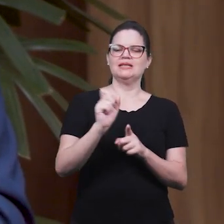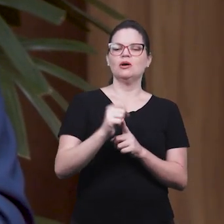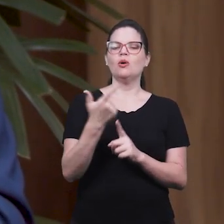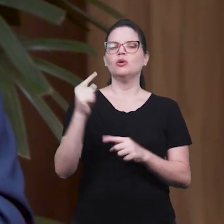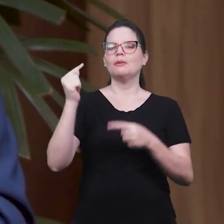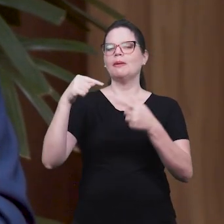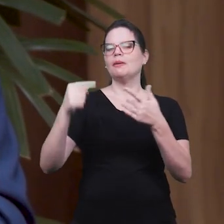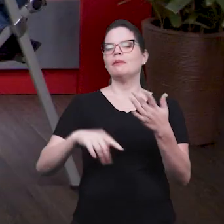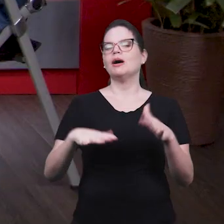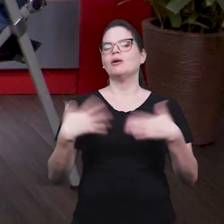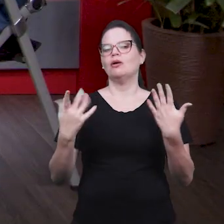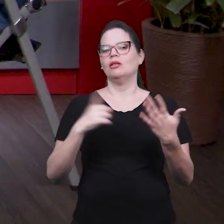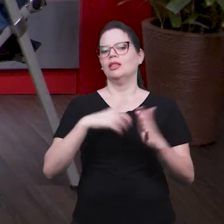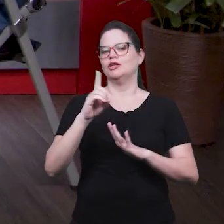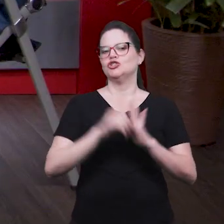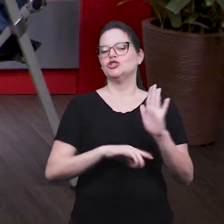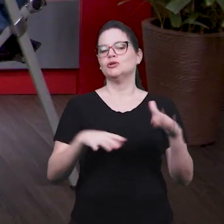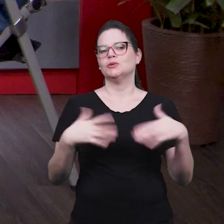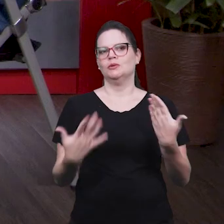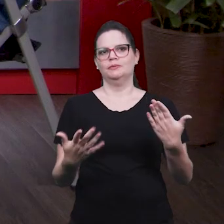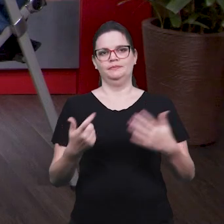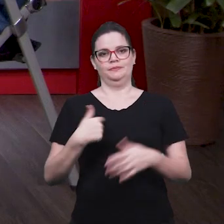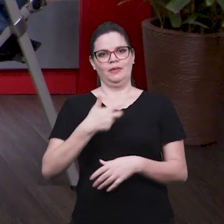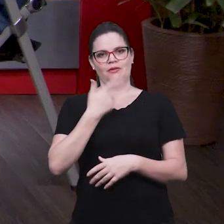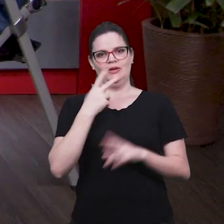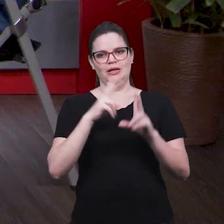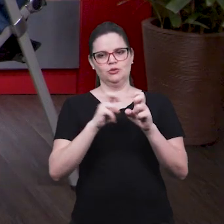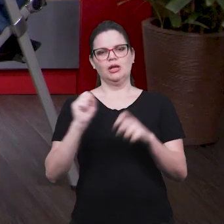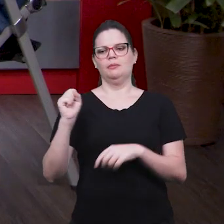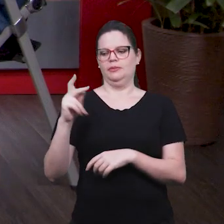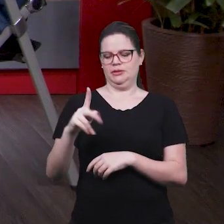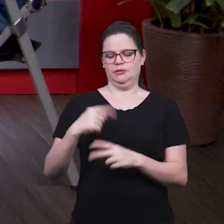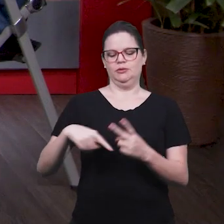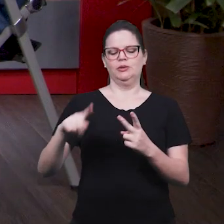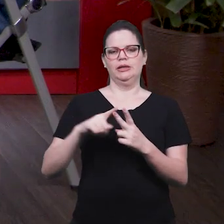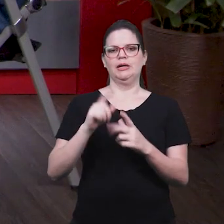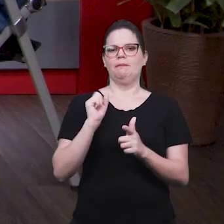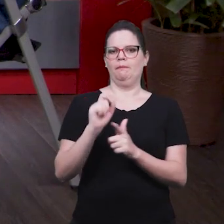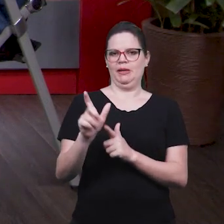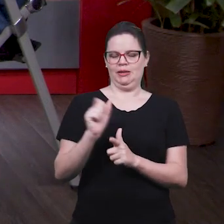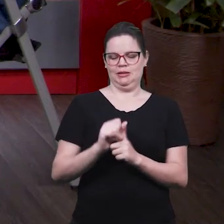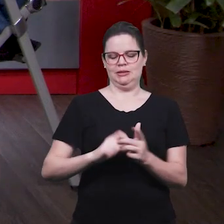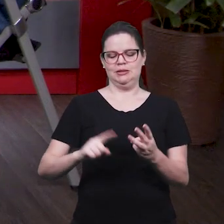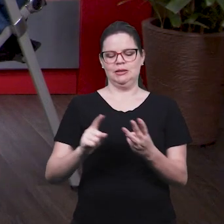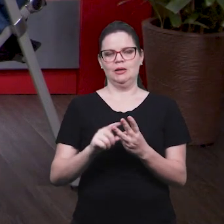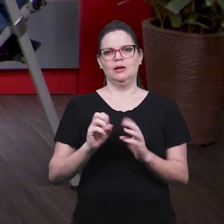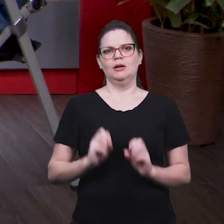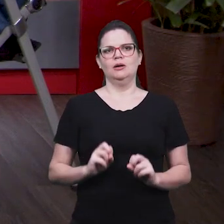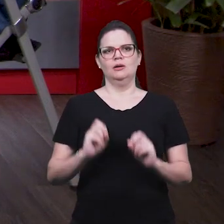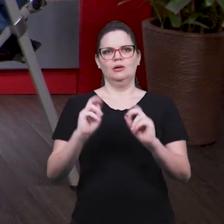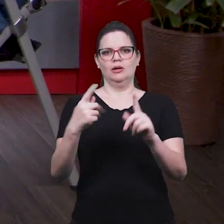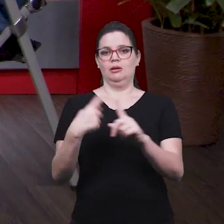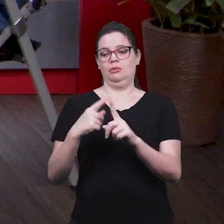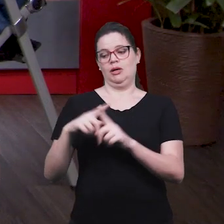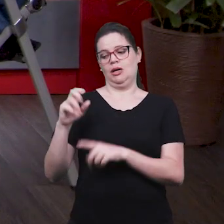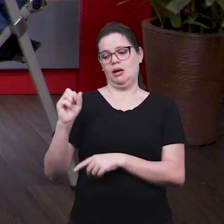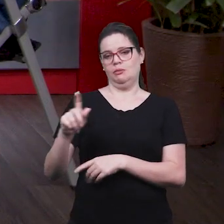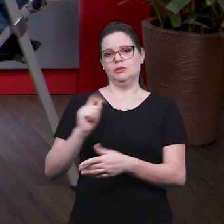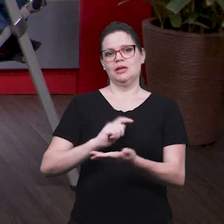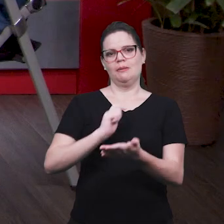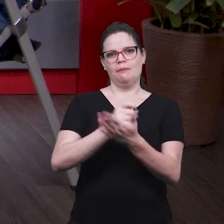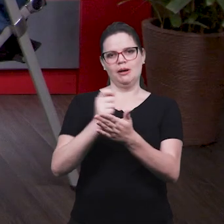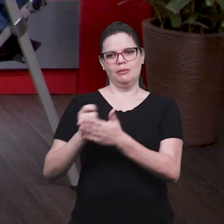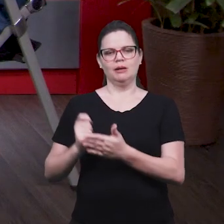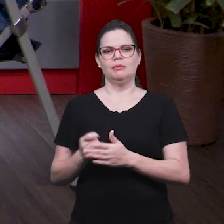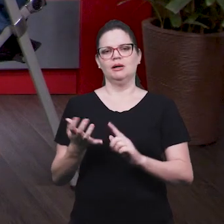no regime de previdência? Sim, os benefícios total, além da aposentadoria, né, que já é por tempo de